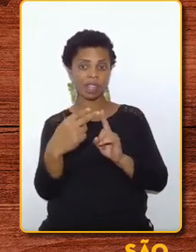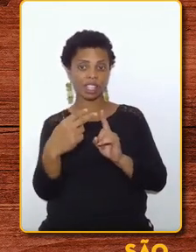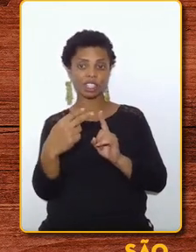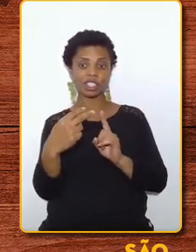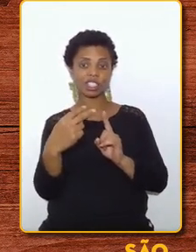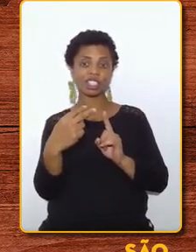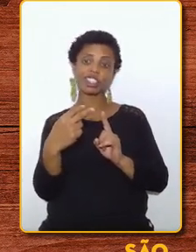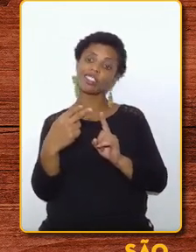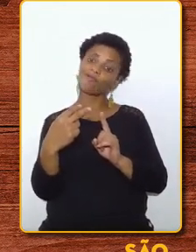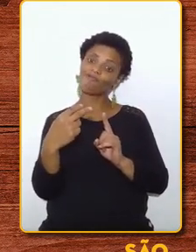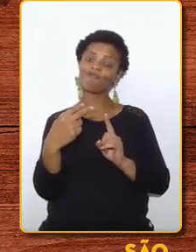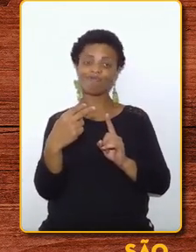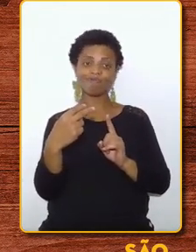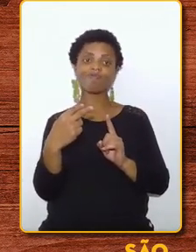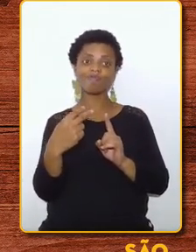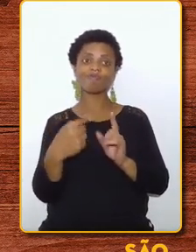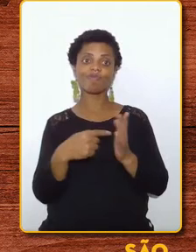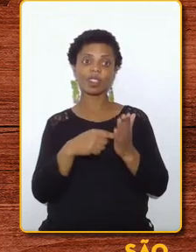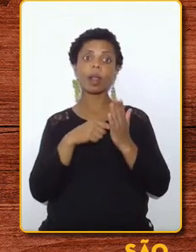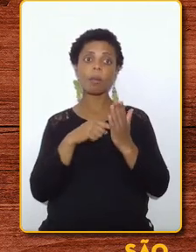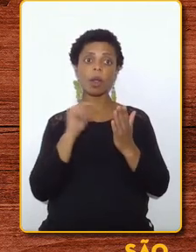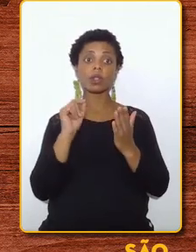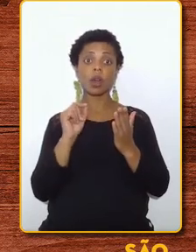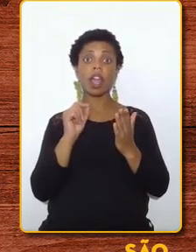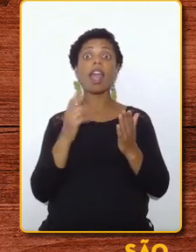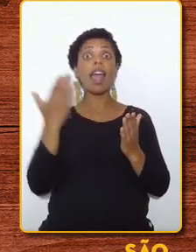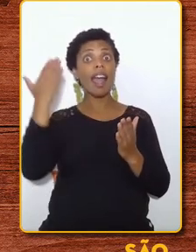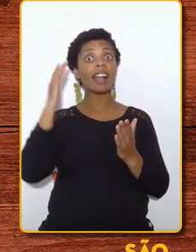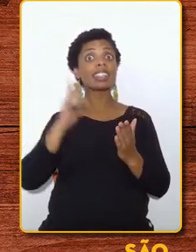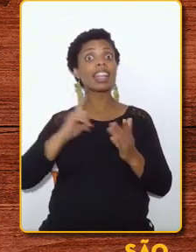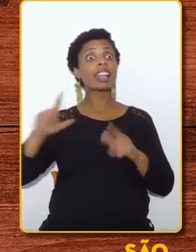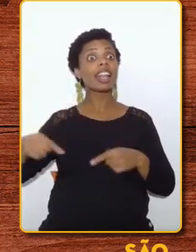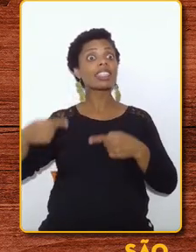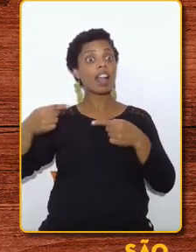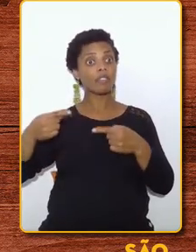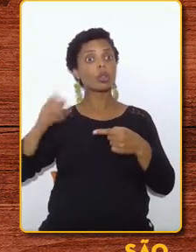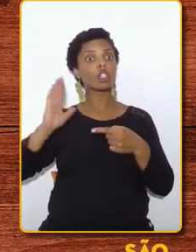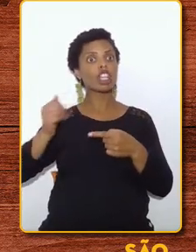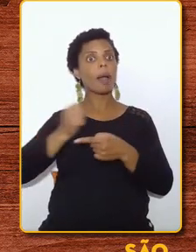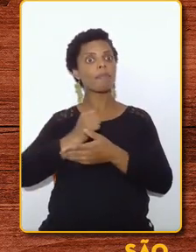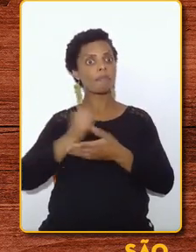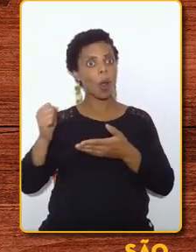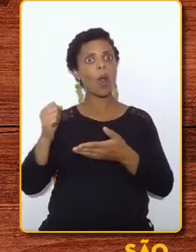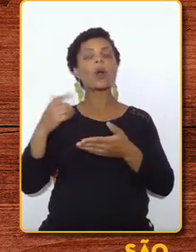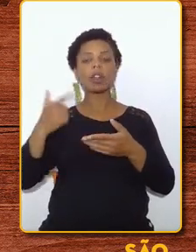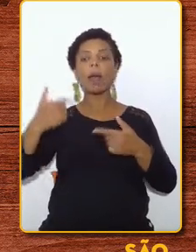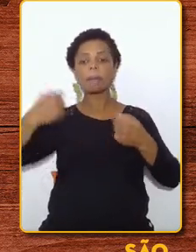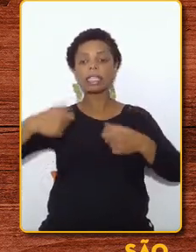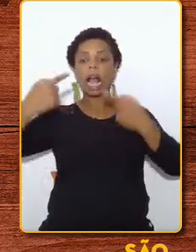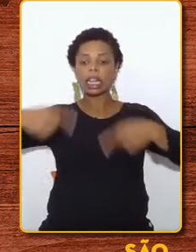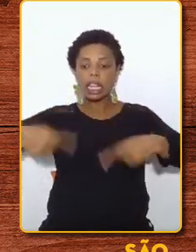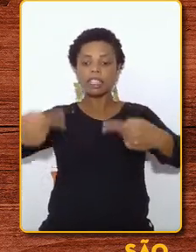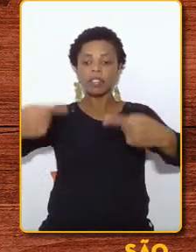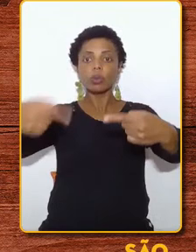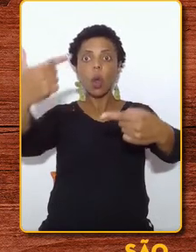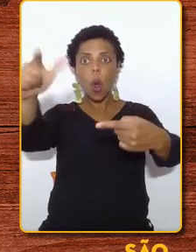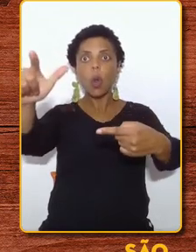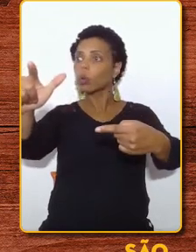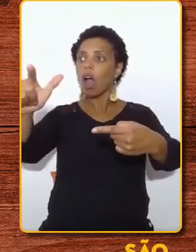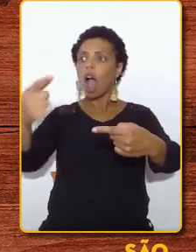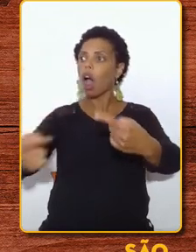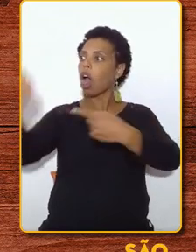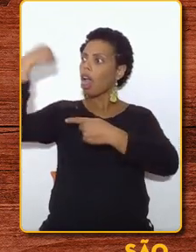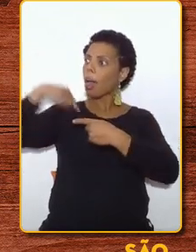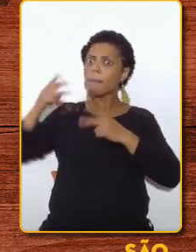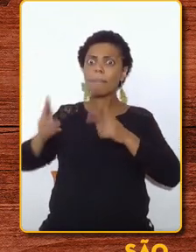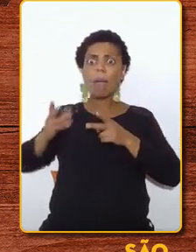coloca isso, quer dizer, a gente tinha superado um desafio e estamos de volta com os desafios que a gente não tinha enfrentado e de